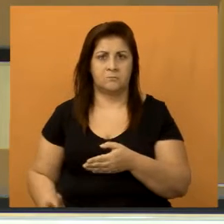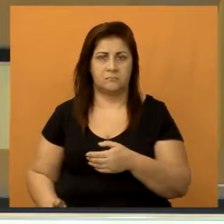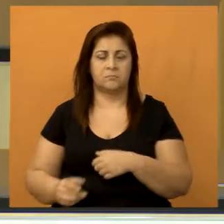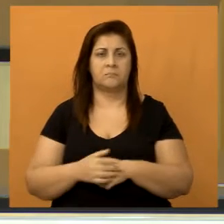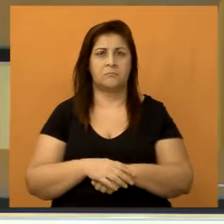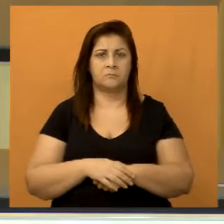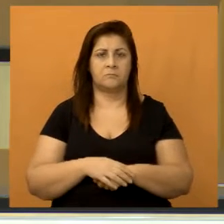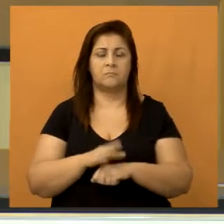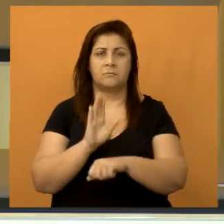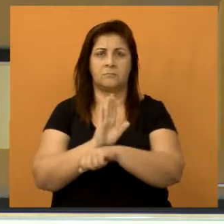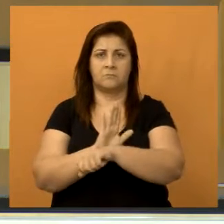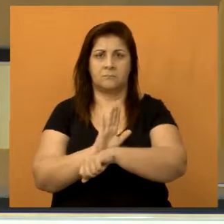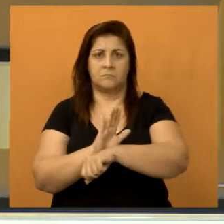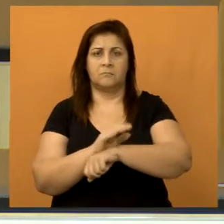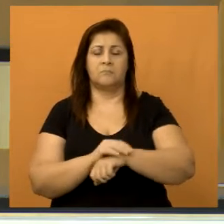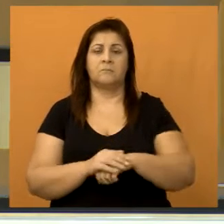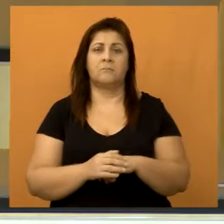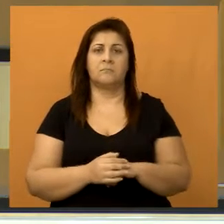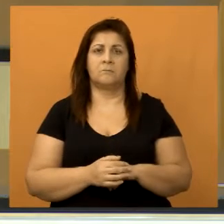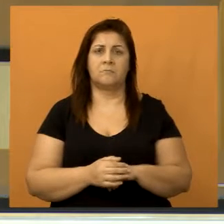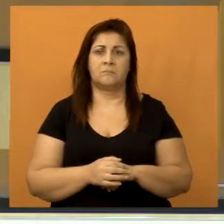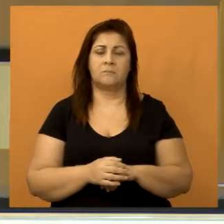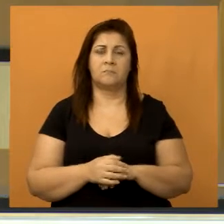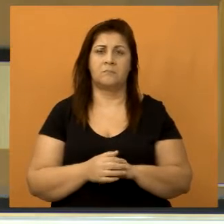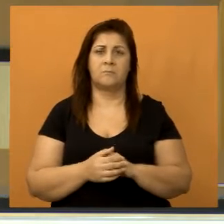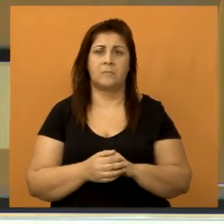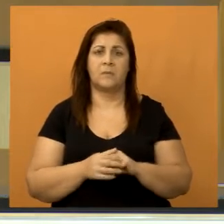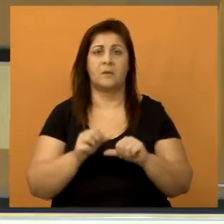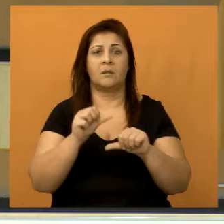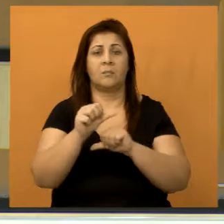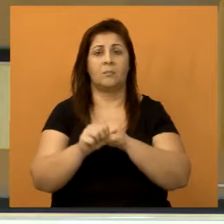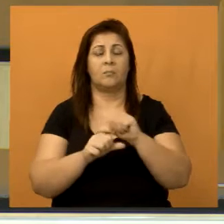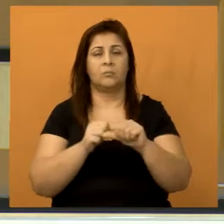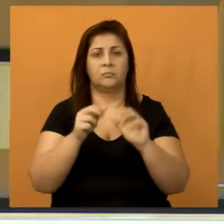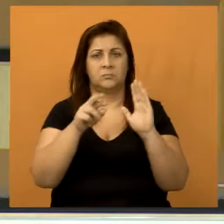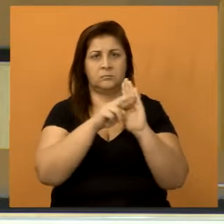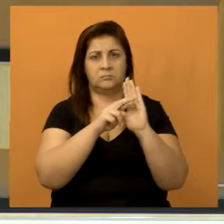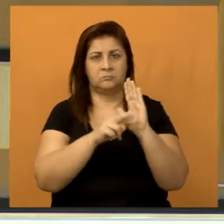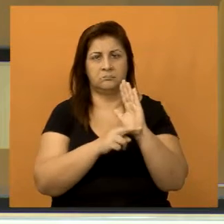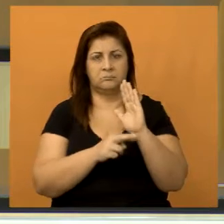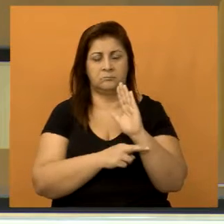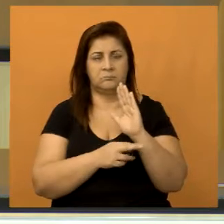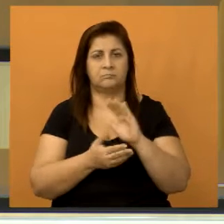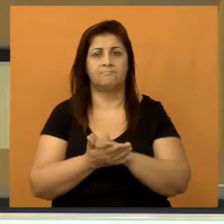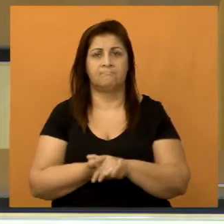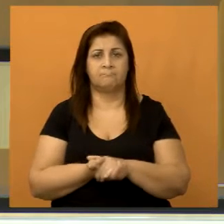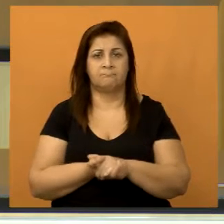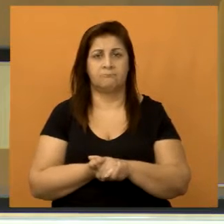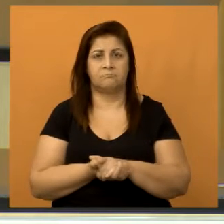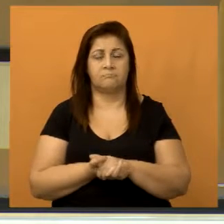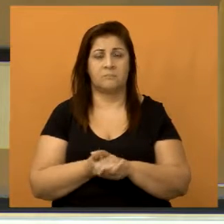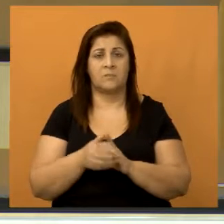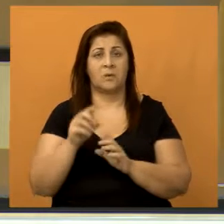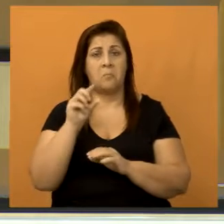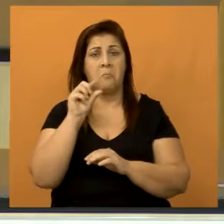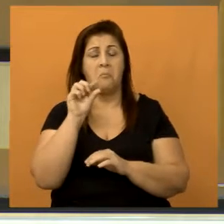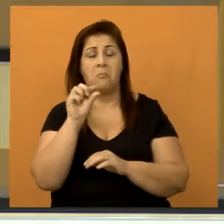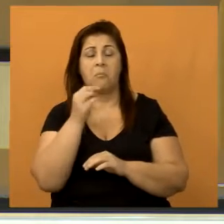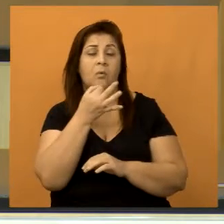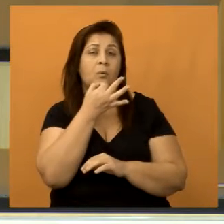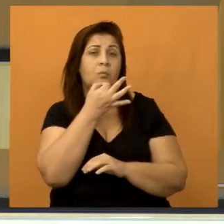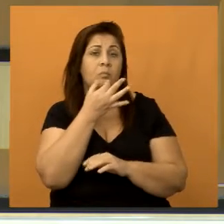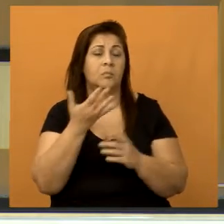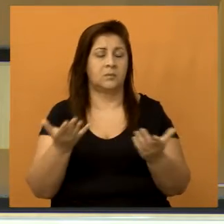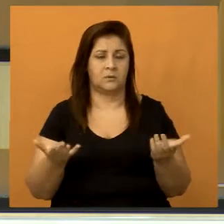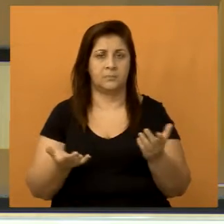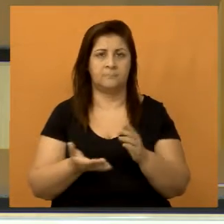a contribuição para mudanças no regimento. Até no momento, foram poucas sugestões